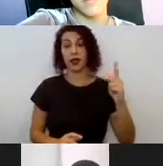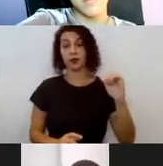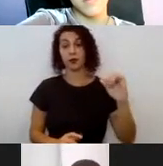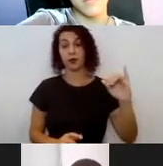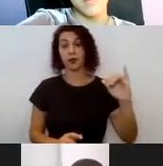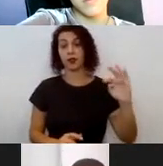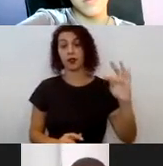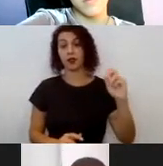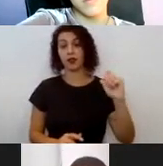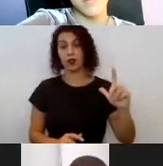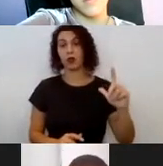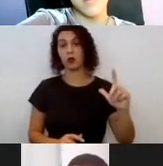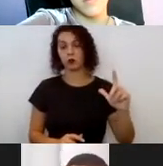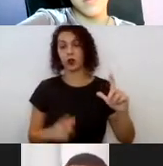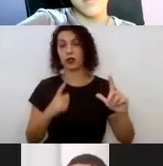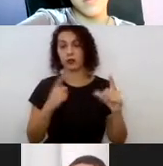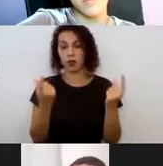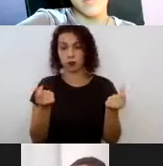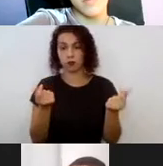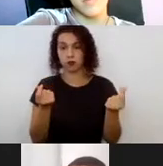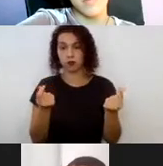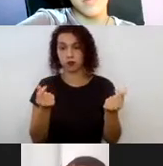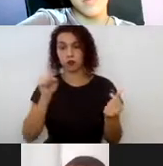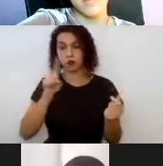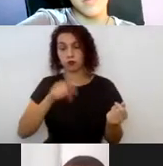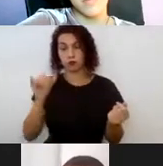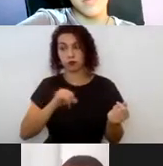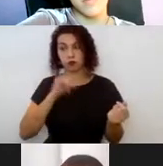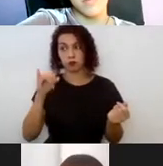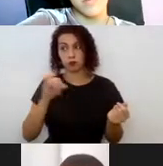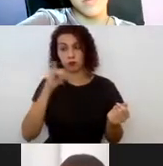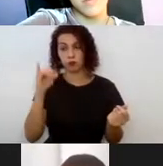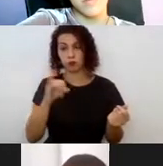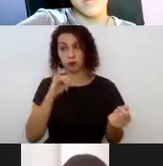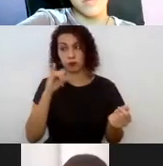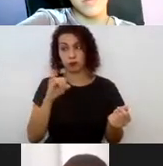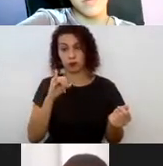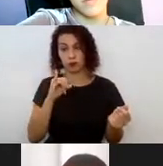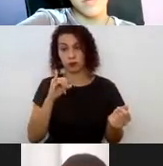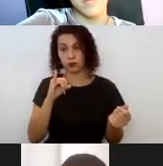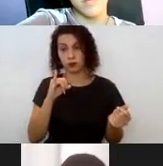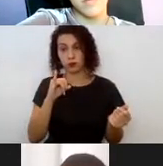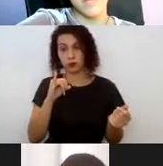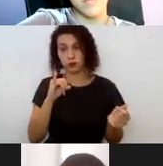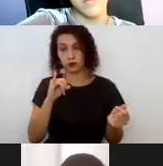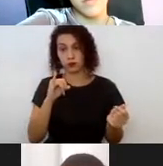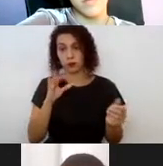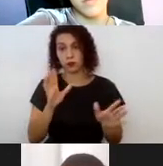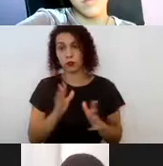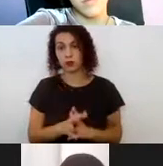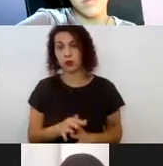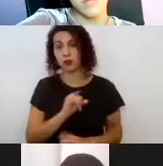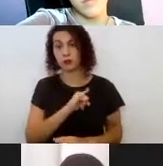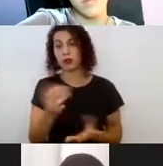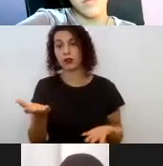capital em um corpo que tem uma valia e isso é importante para que a gente não perca de vista essas coisas Bela se tu